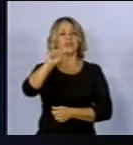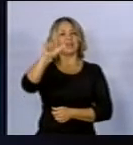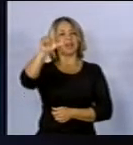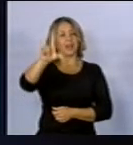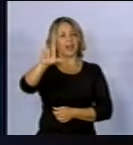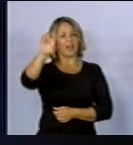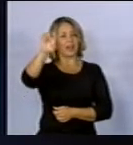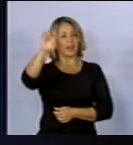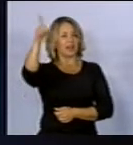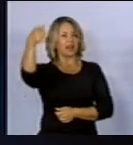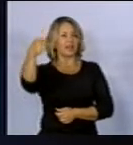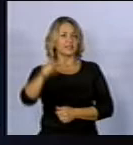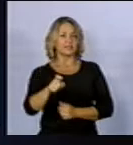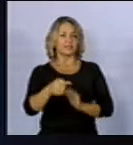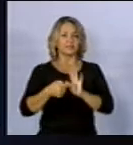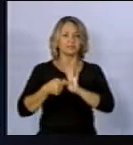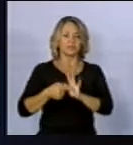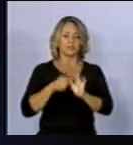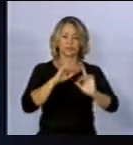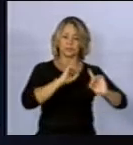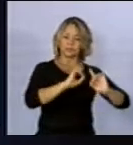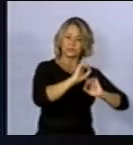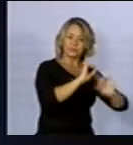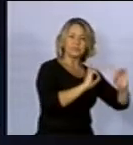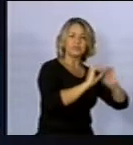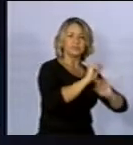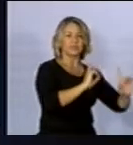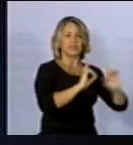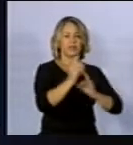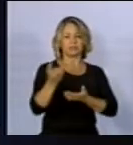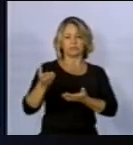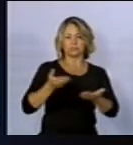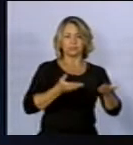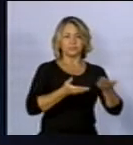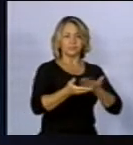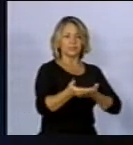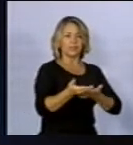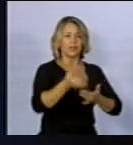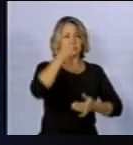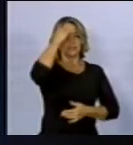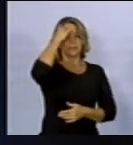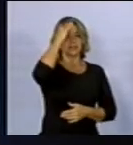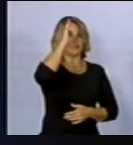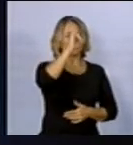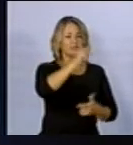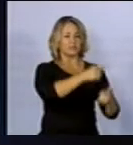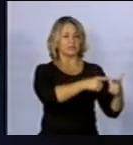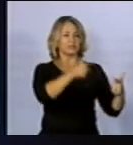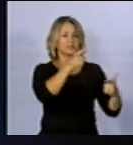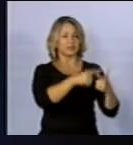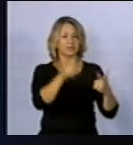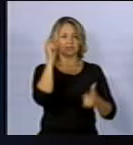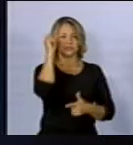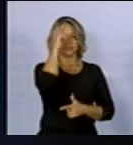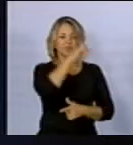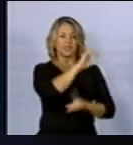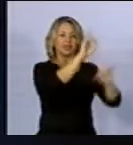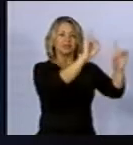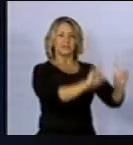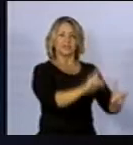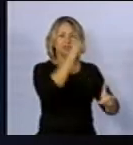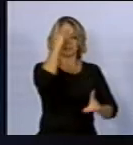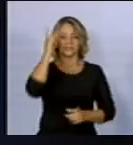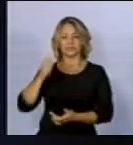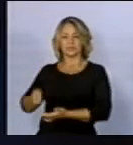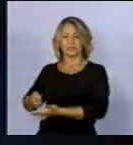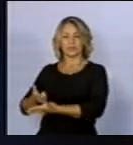indica Justamente esse diálogo entre as fontes para prevenção dos danos em Direito do Consumidor